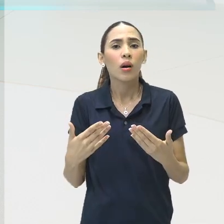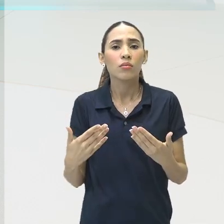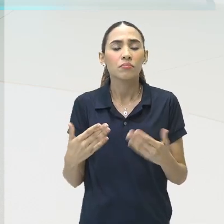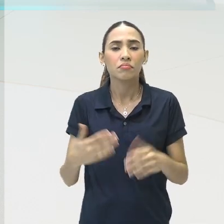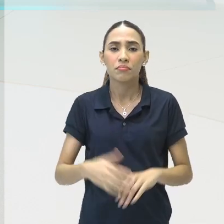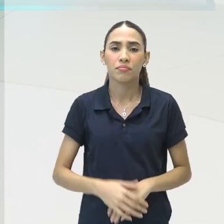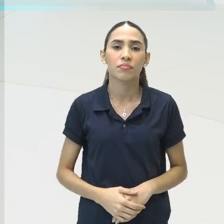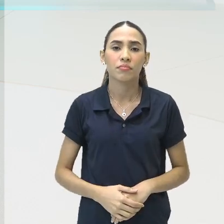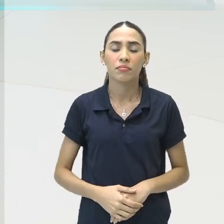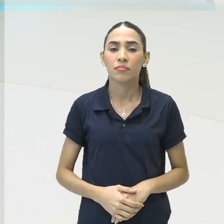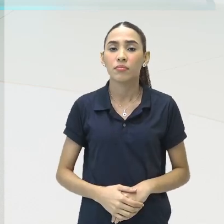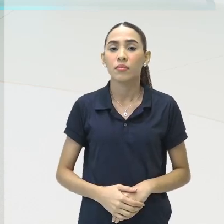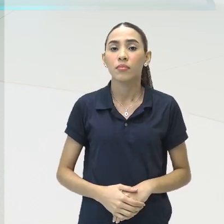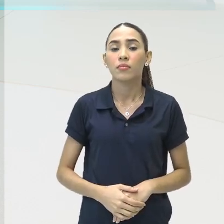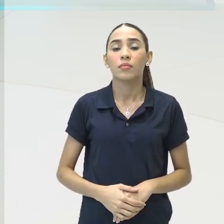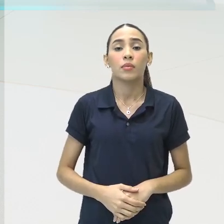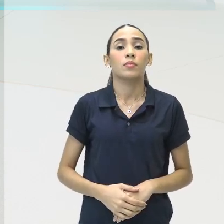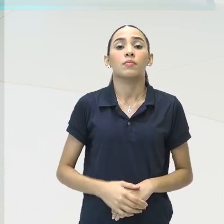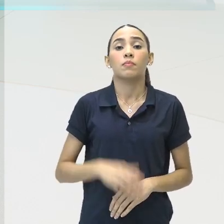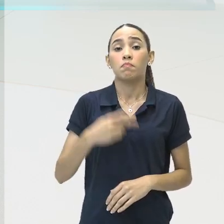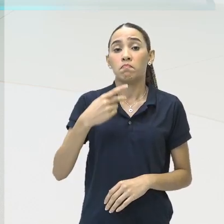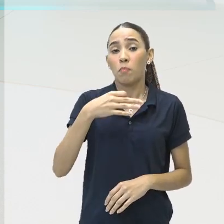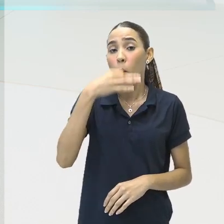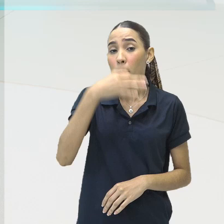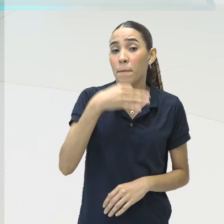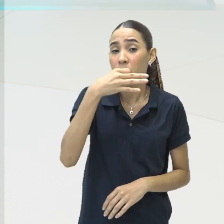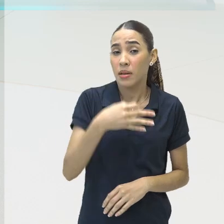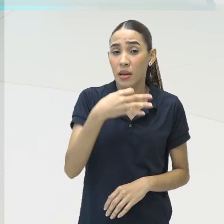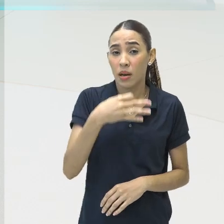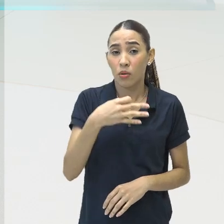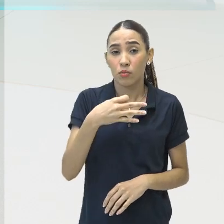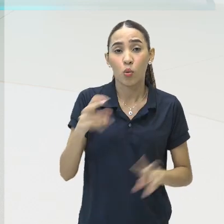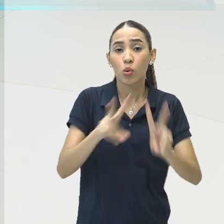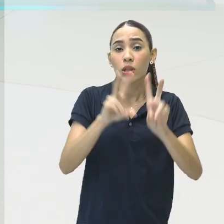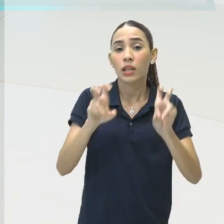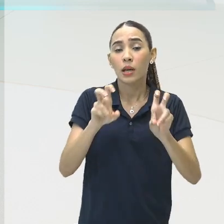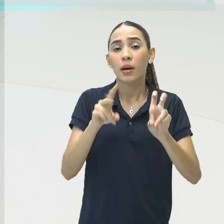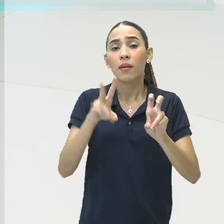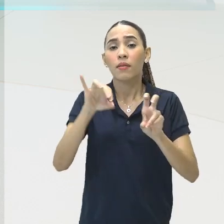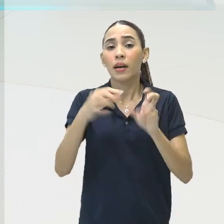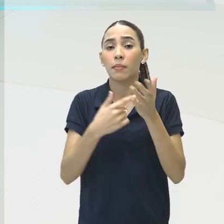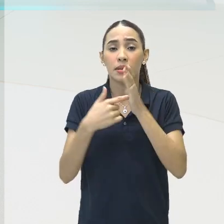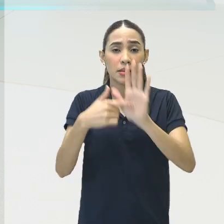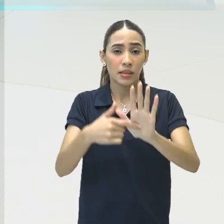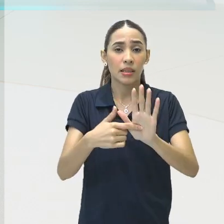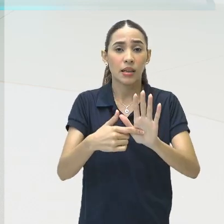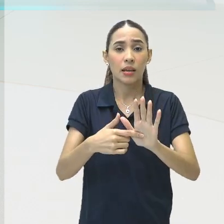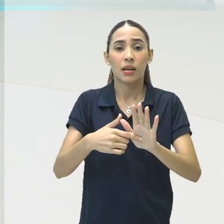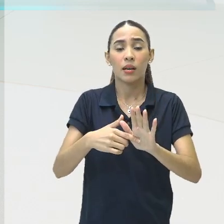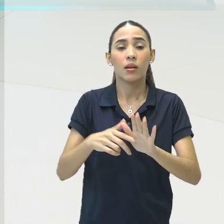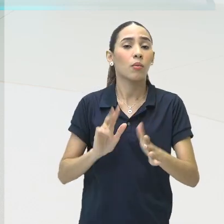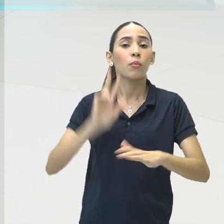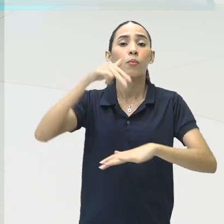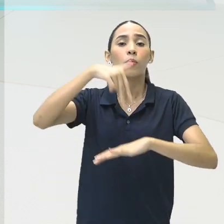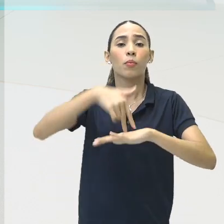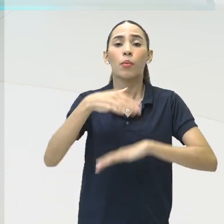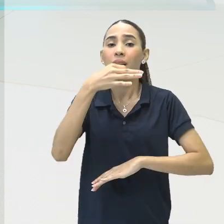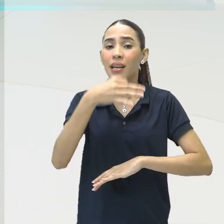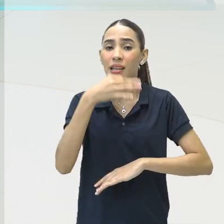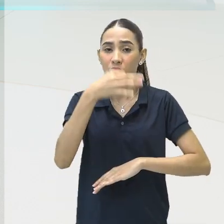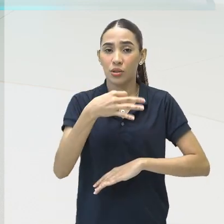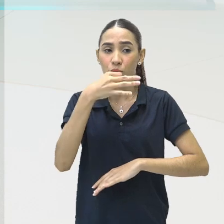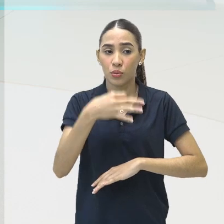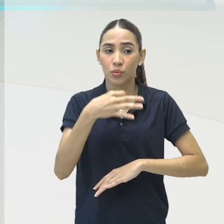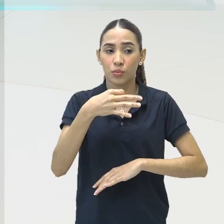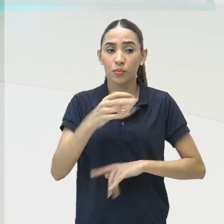tese? Qual é o meu ponto de vista sobre aquele tema? Qual é o meu posicionamento crítico sobre esse